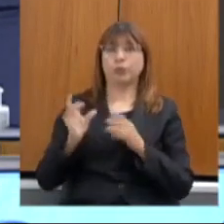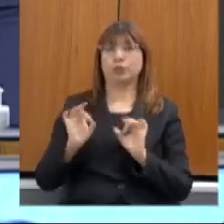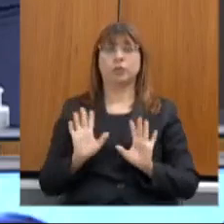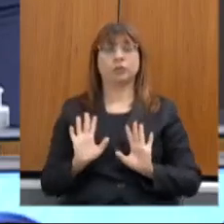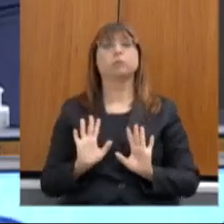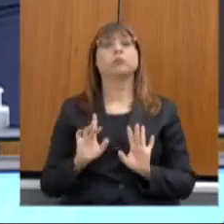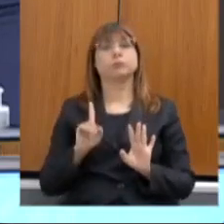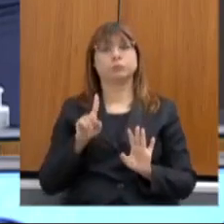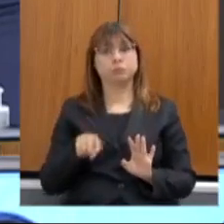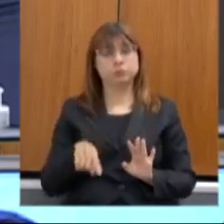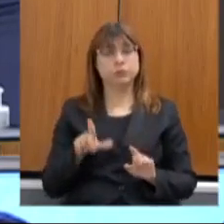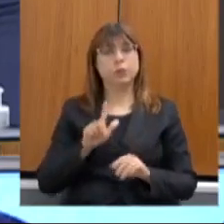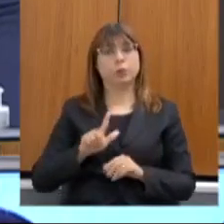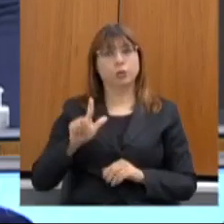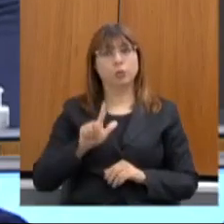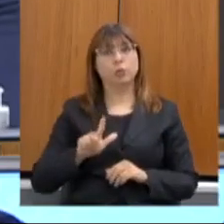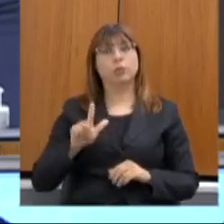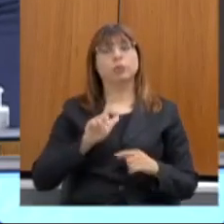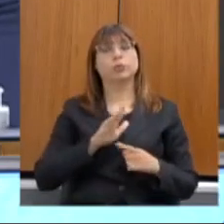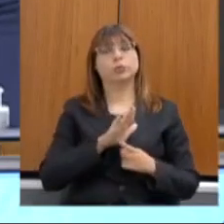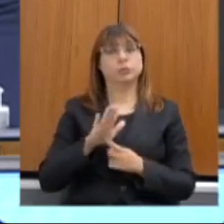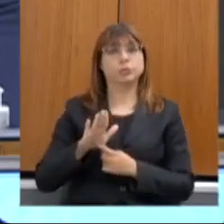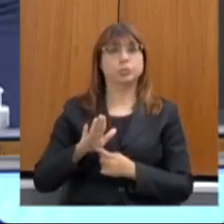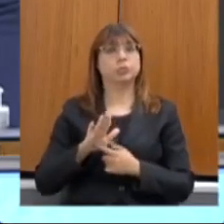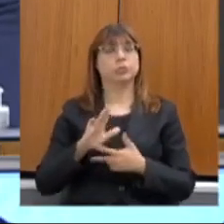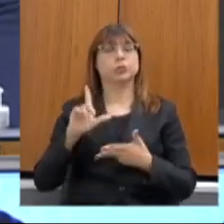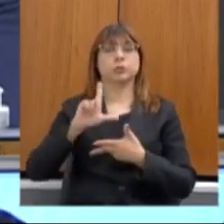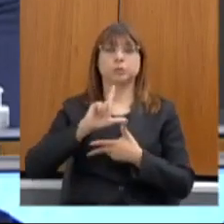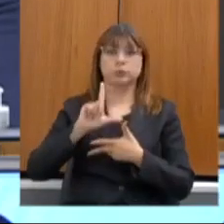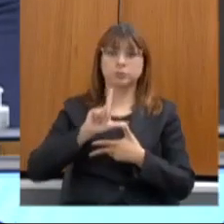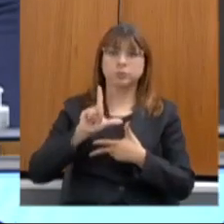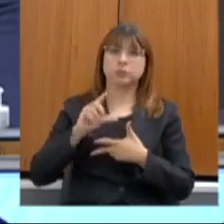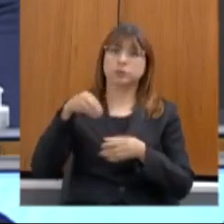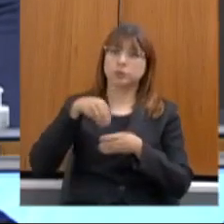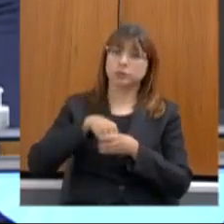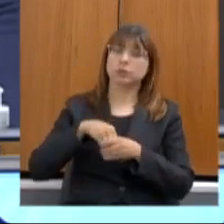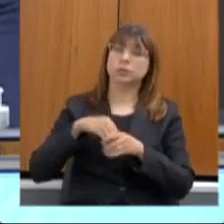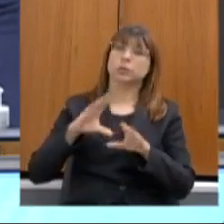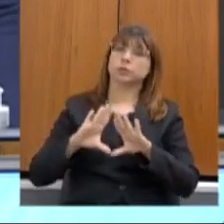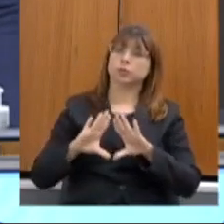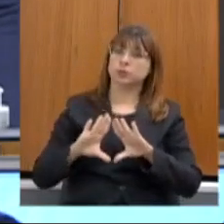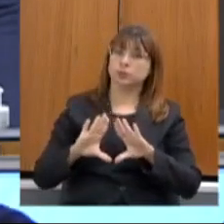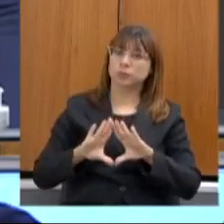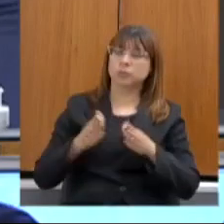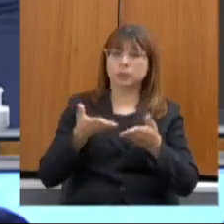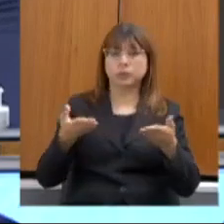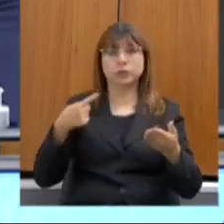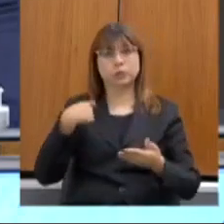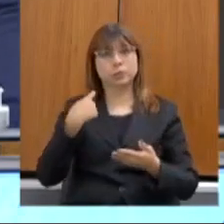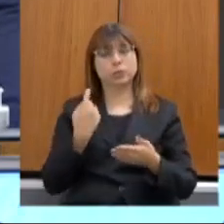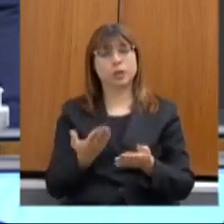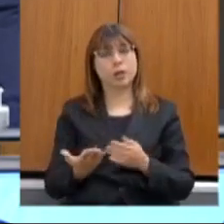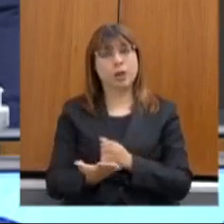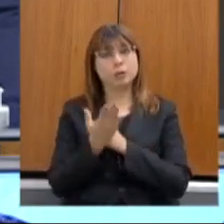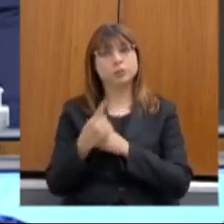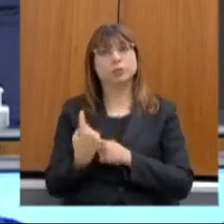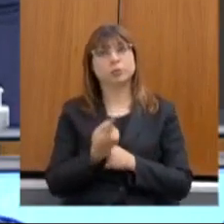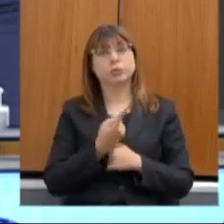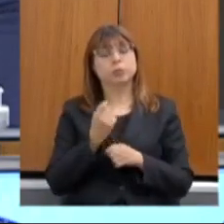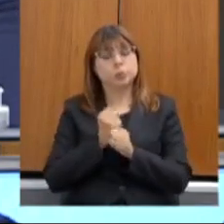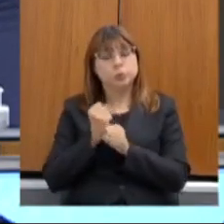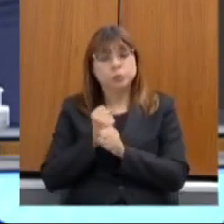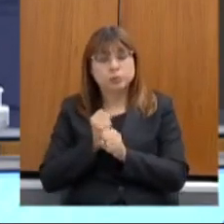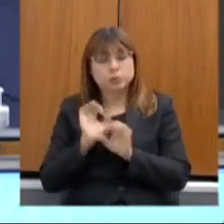será trazida para essa casa para esse Parlamento para que os senhores parlamentares possam nos ajudar a